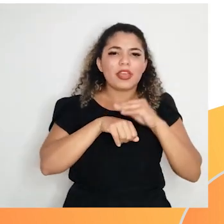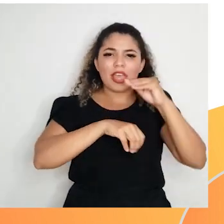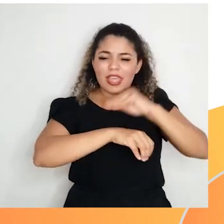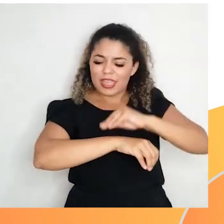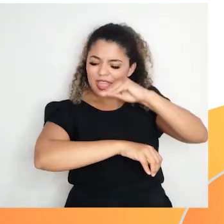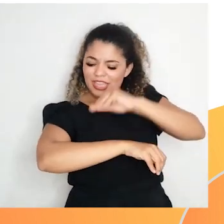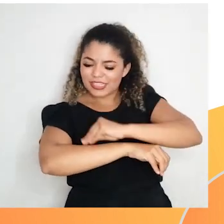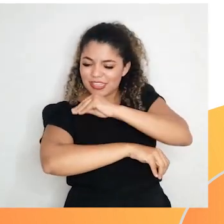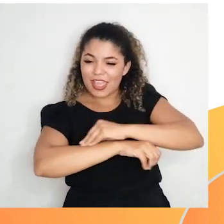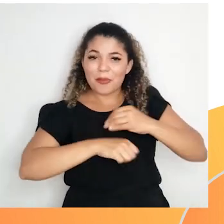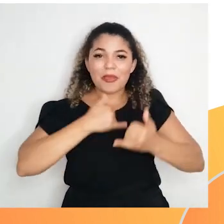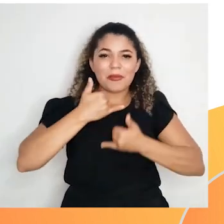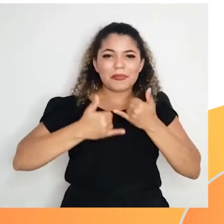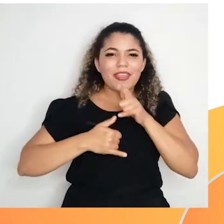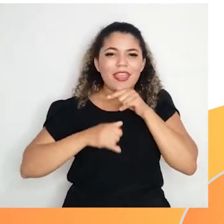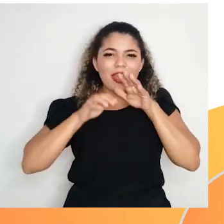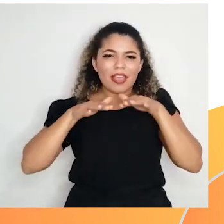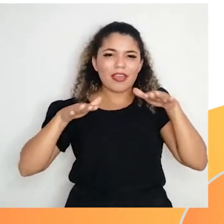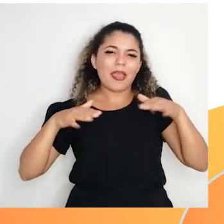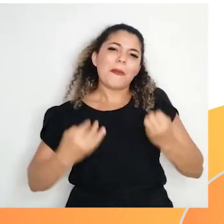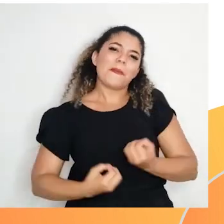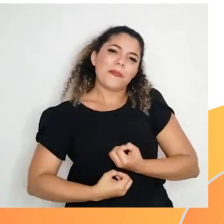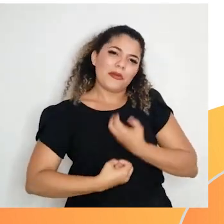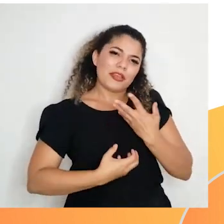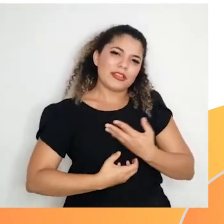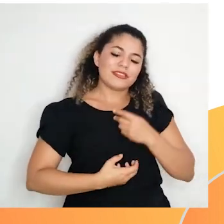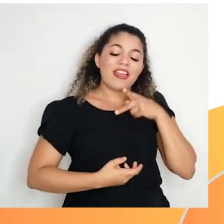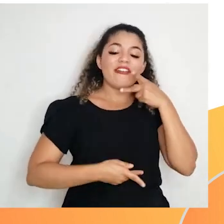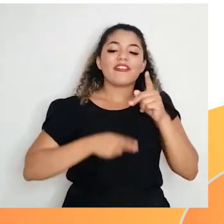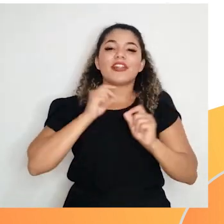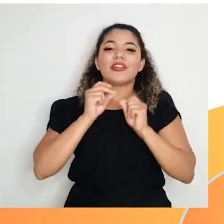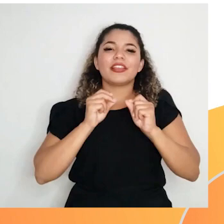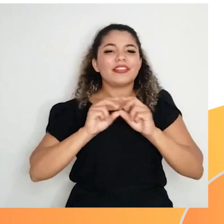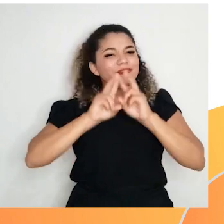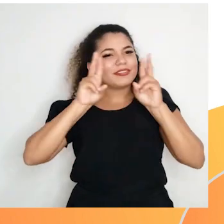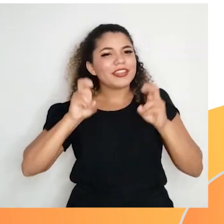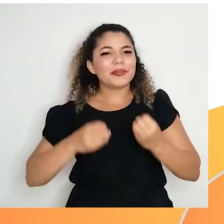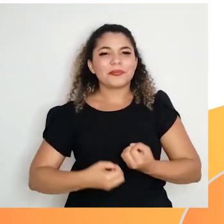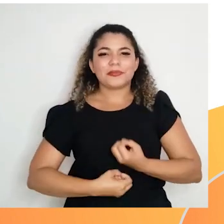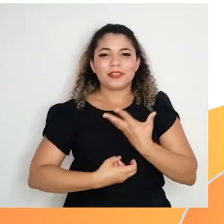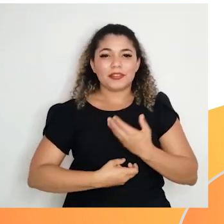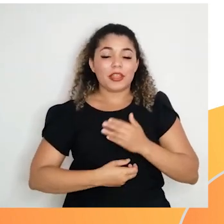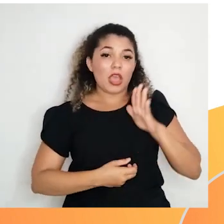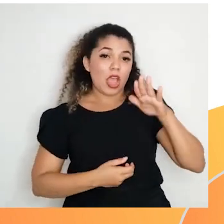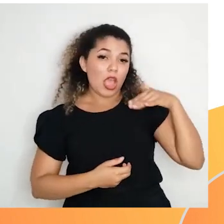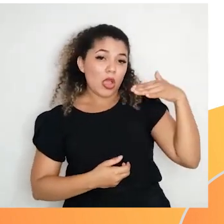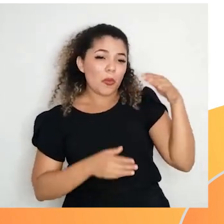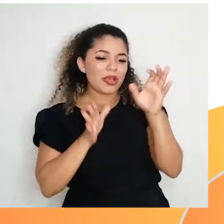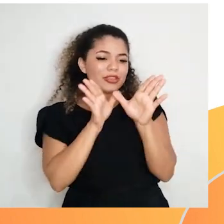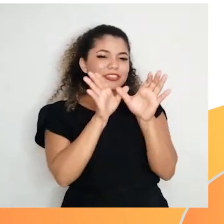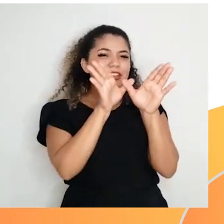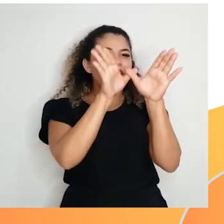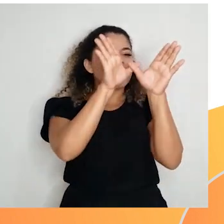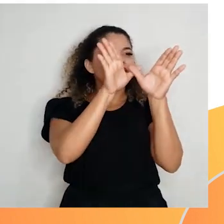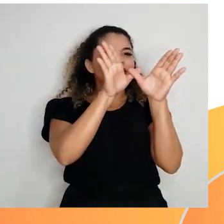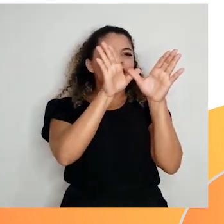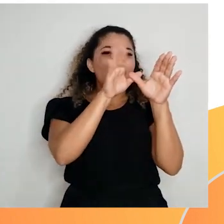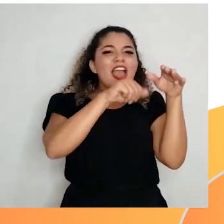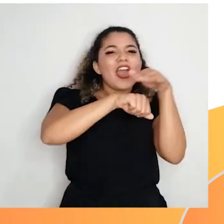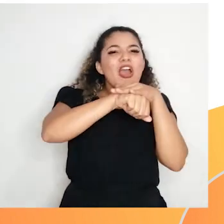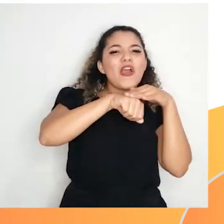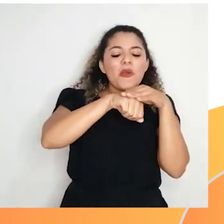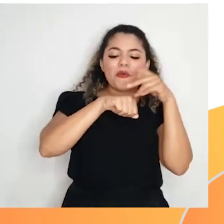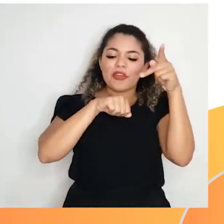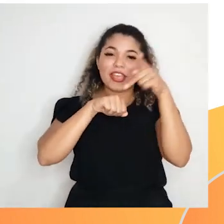rãs com as águas, é de poesia que estão falando. Quando as aves falam com